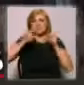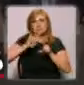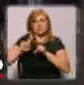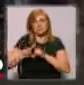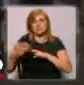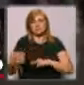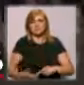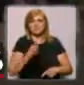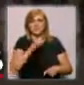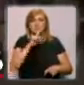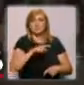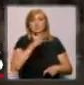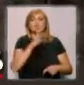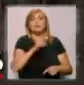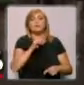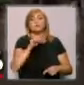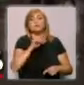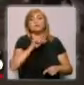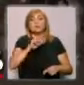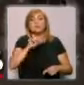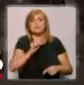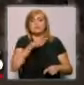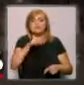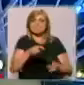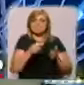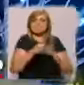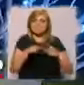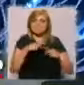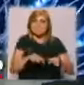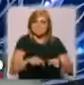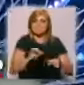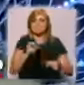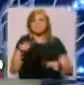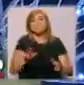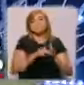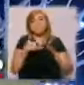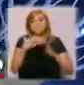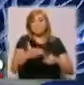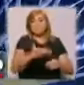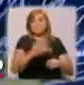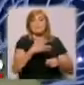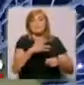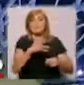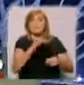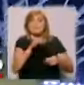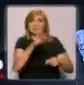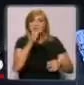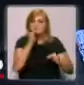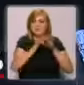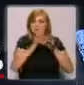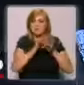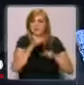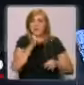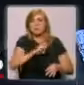de 1,2 milhões de euros, a Feira de São Mateus paga-se a si própria e espera receber até 13 de setembro 1 milhão de visitantes.